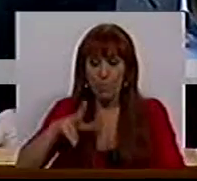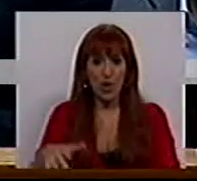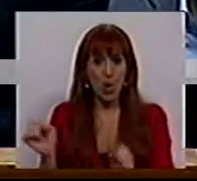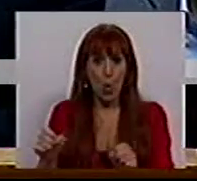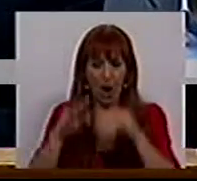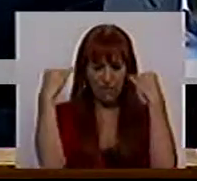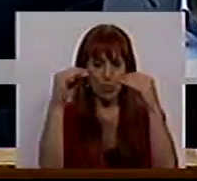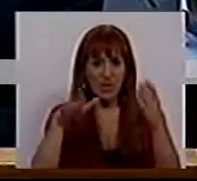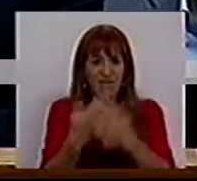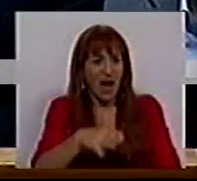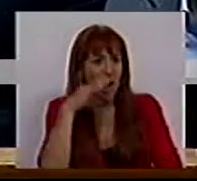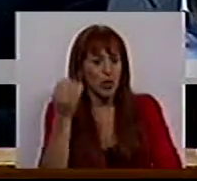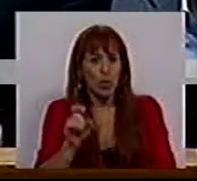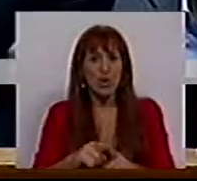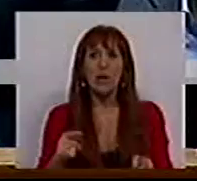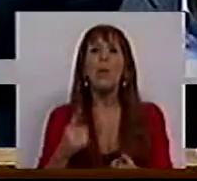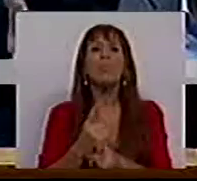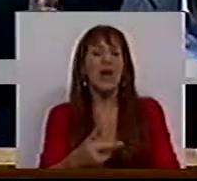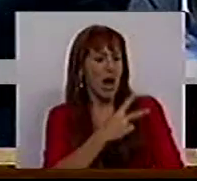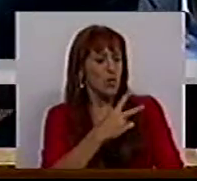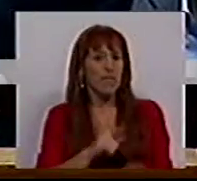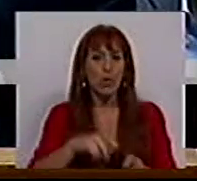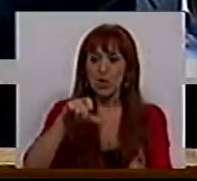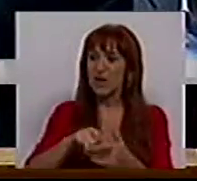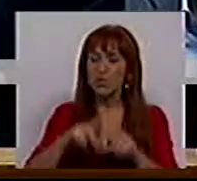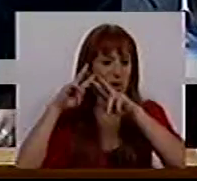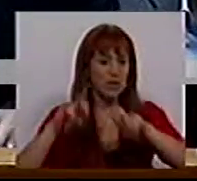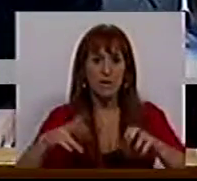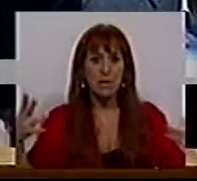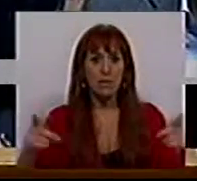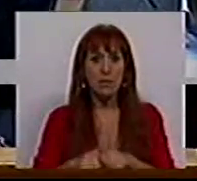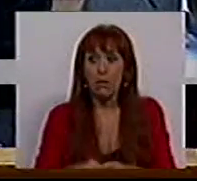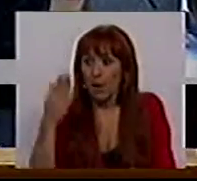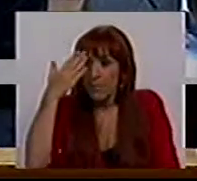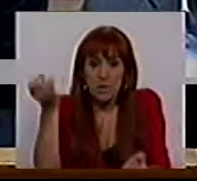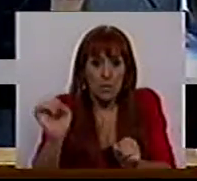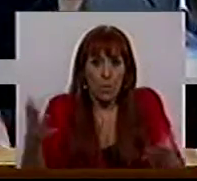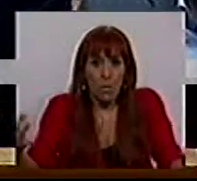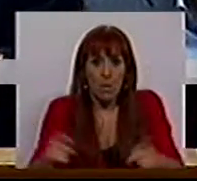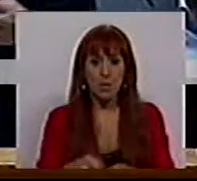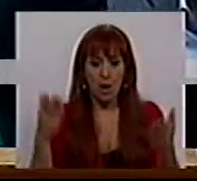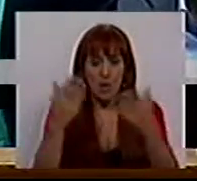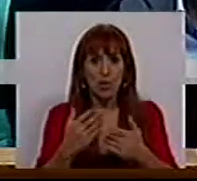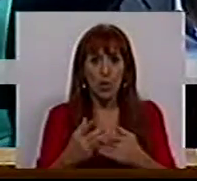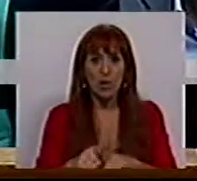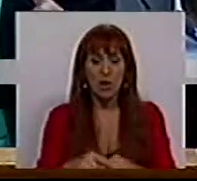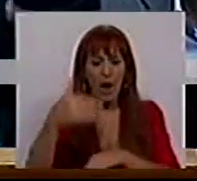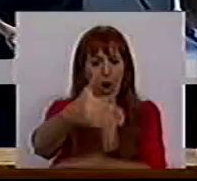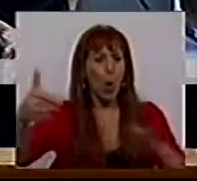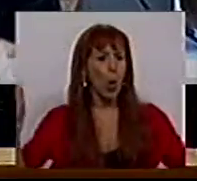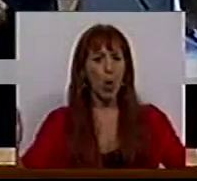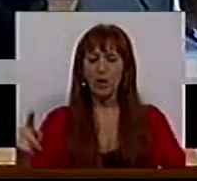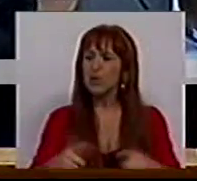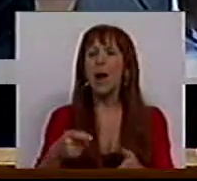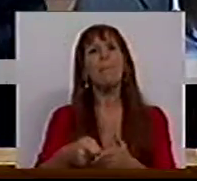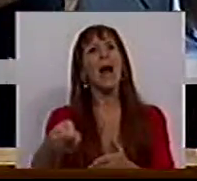Portugal não há formação para adultos, pôs as universidades e os centros de investigação sem capacidade, tem escolas em contentores